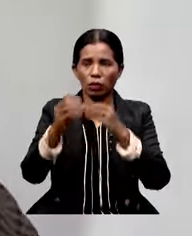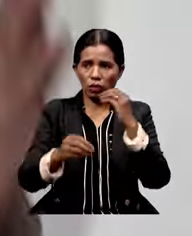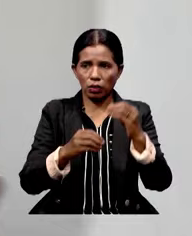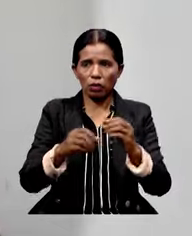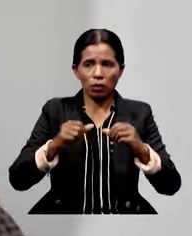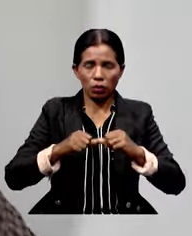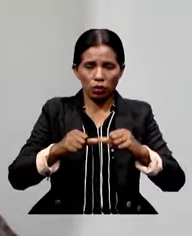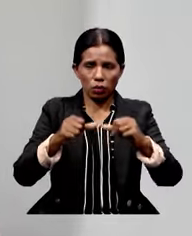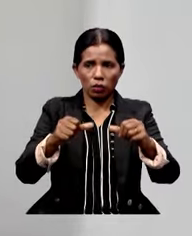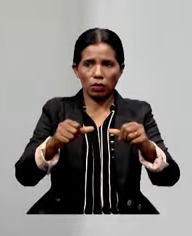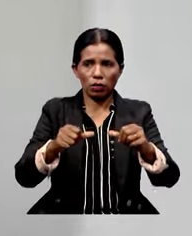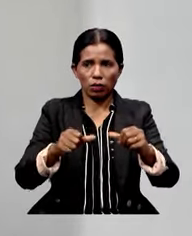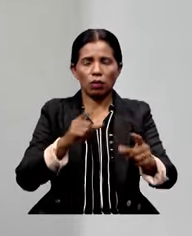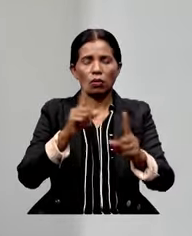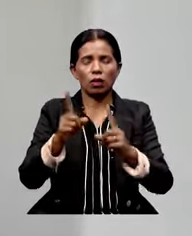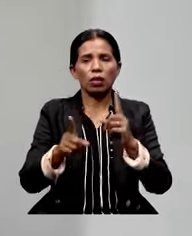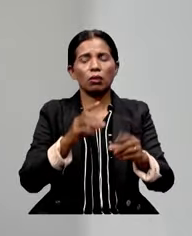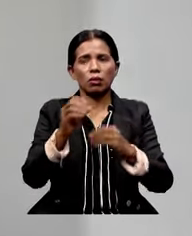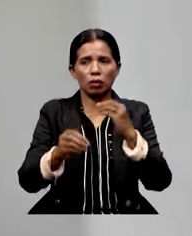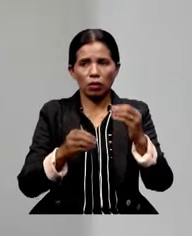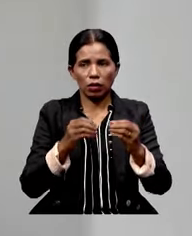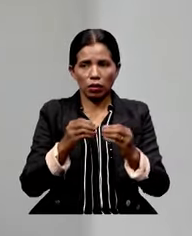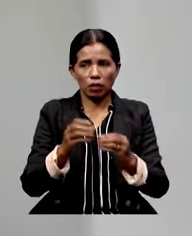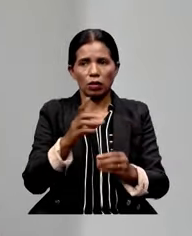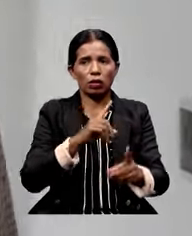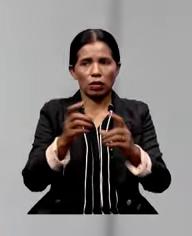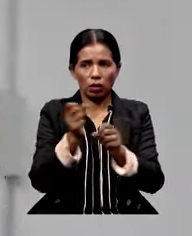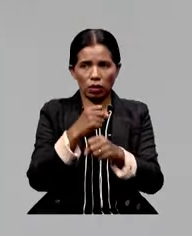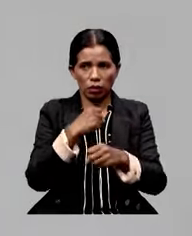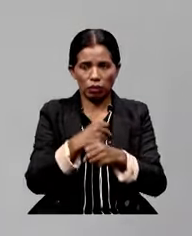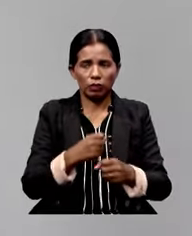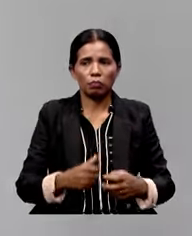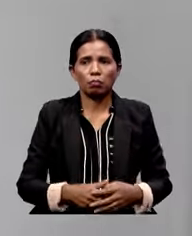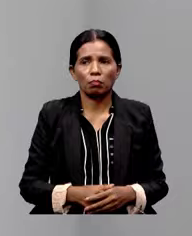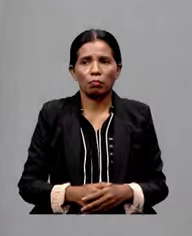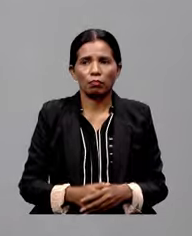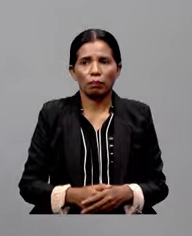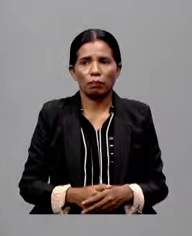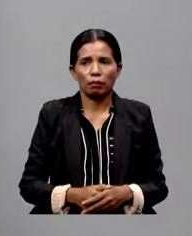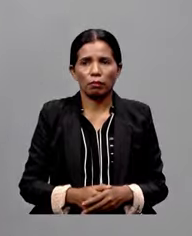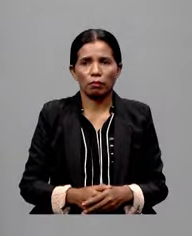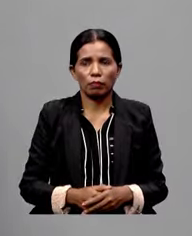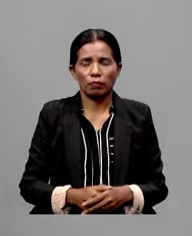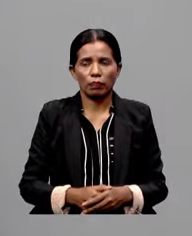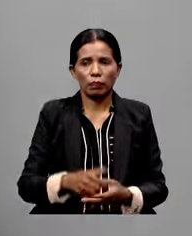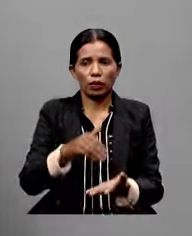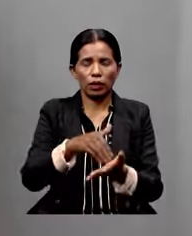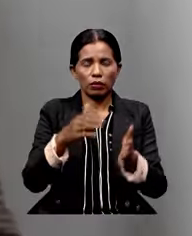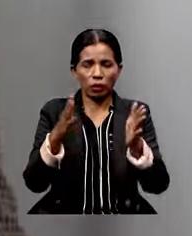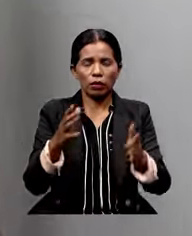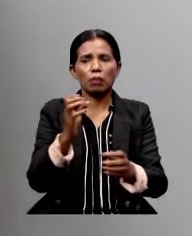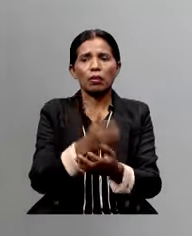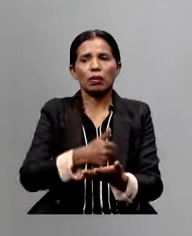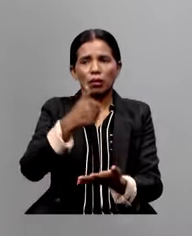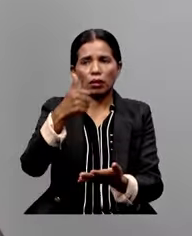continuar explicação aí da coordenador gabinete currículo. Valor médio exame nacional, mas menos será uma estudante será beleliu.